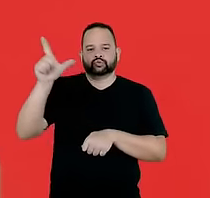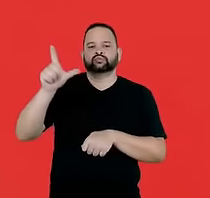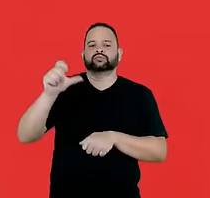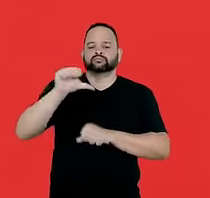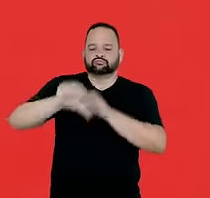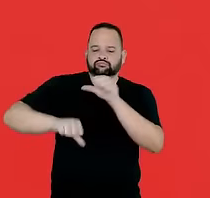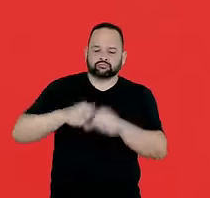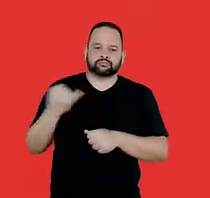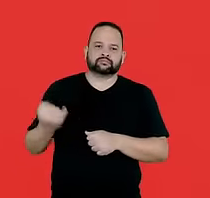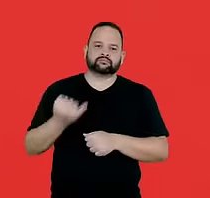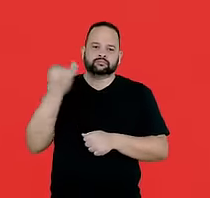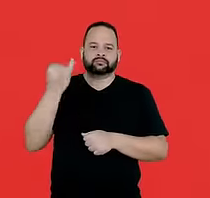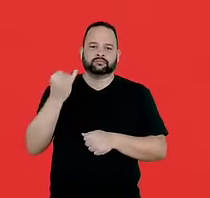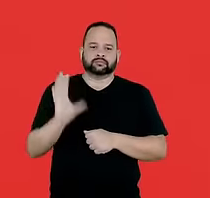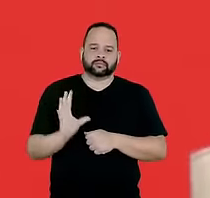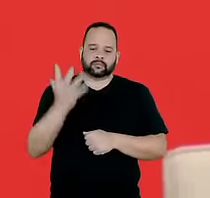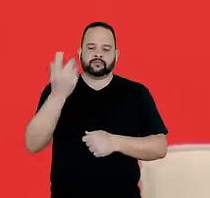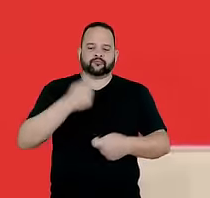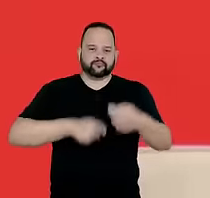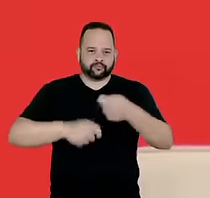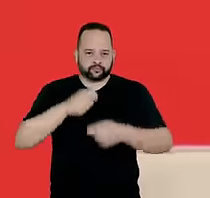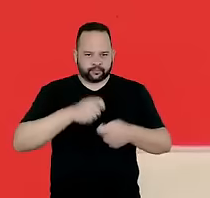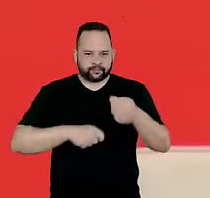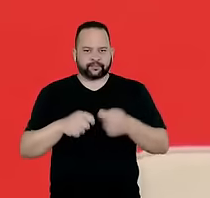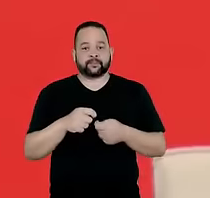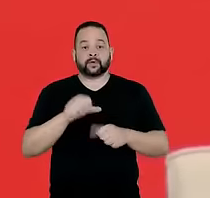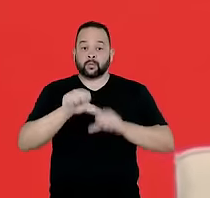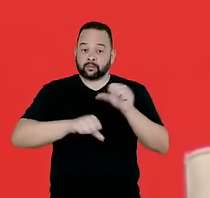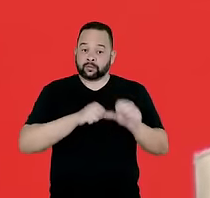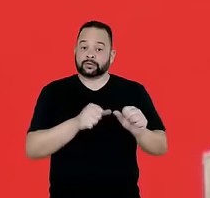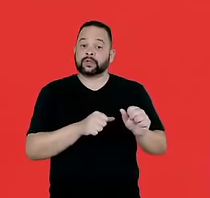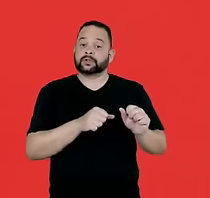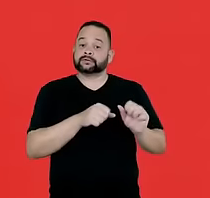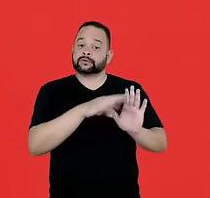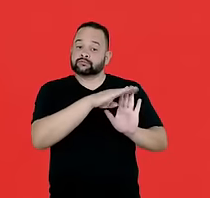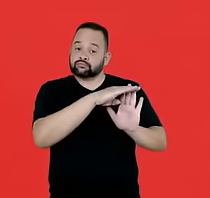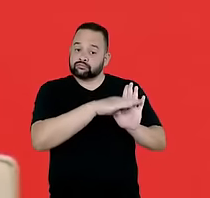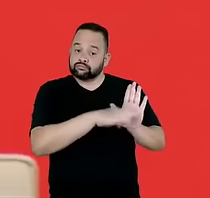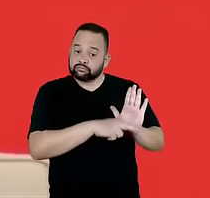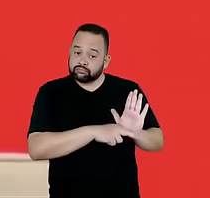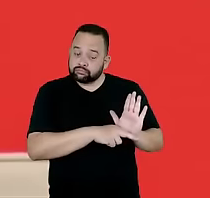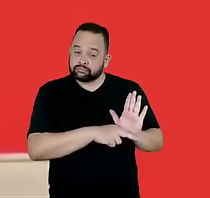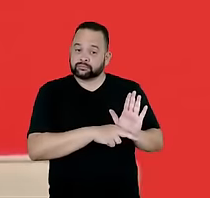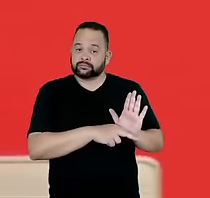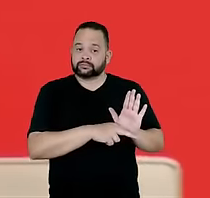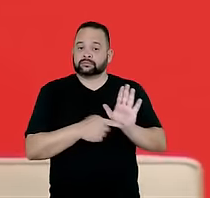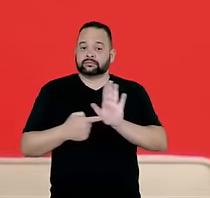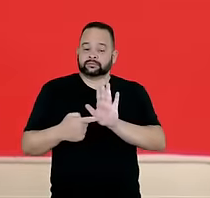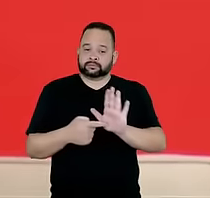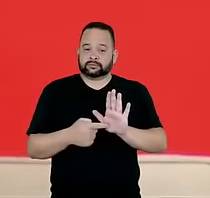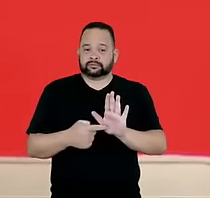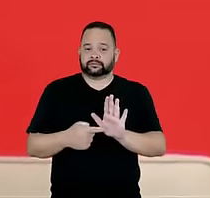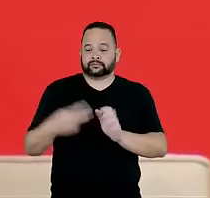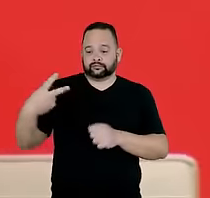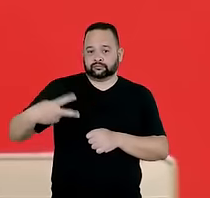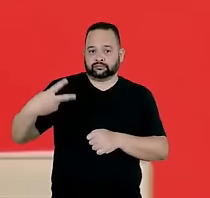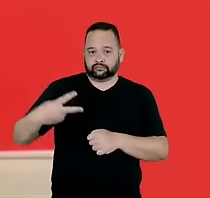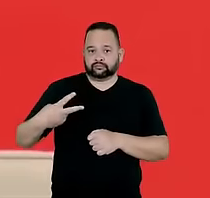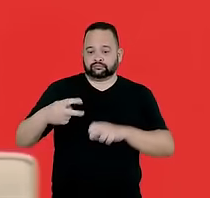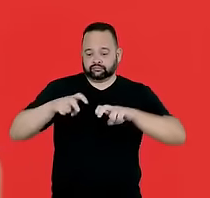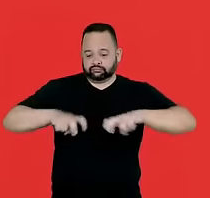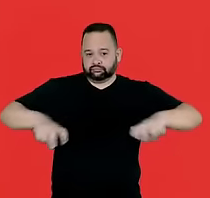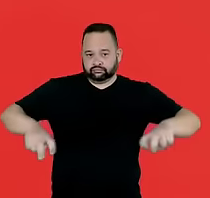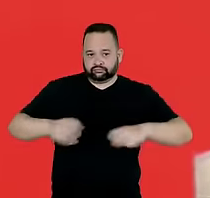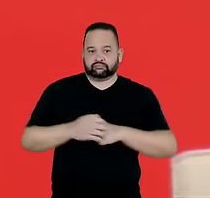né mudanças regulatórias importantes por isso que a gente trouxe no segundo painel com com João Pedro da cvm presidente da cvm e com Marcos Pinto que é